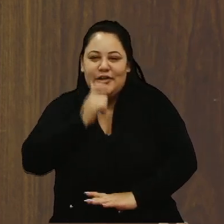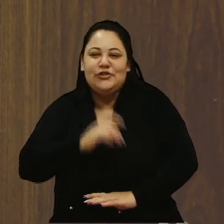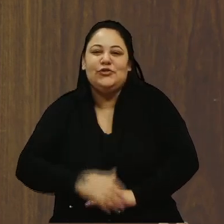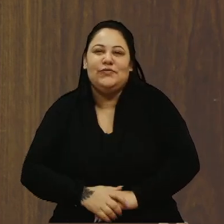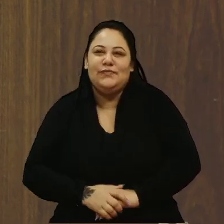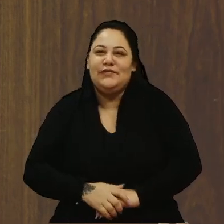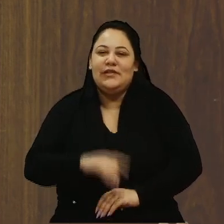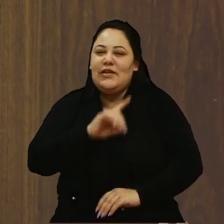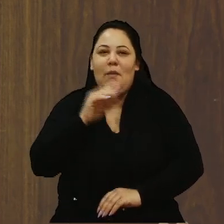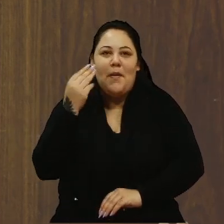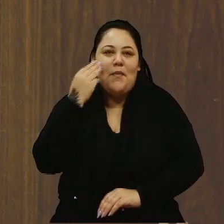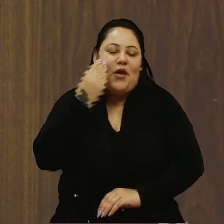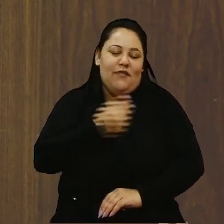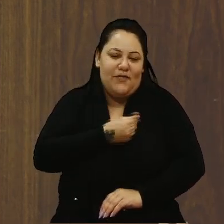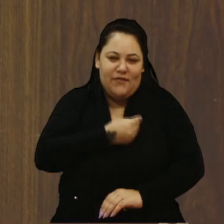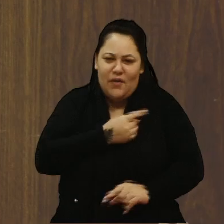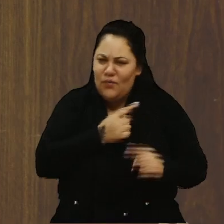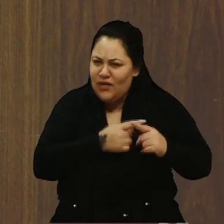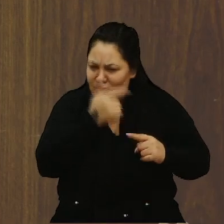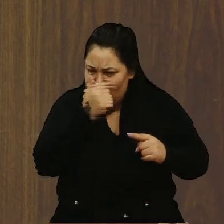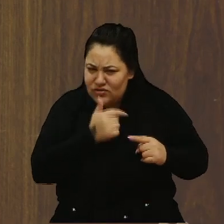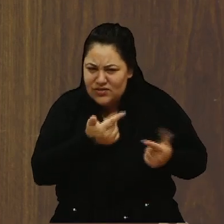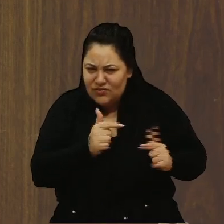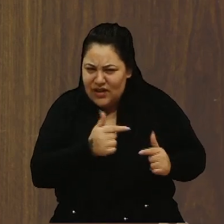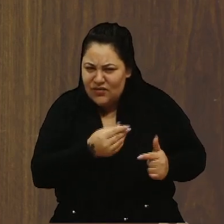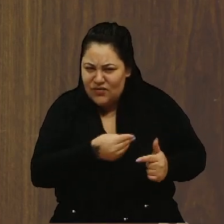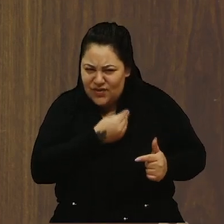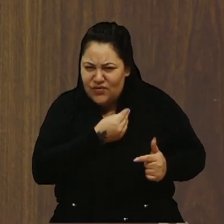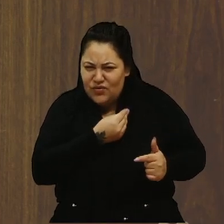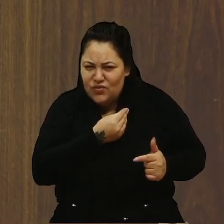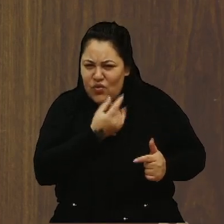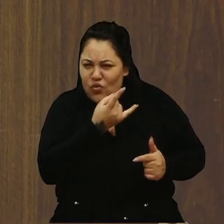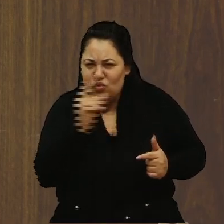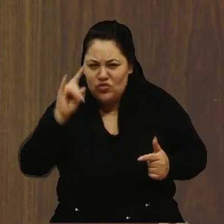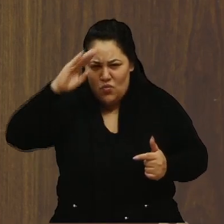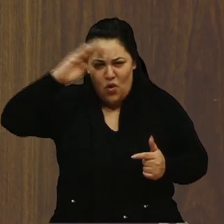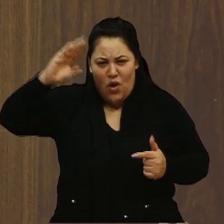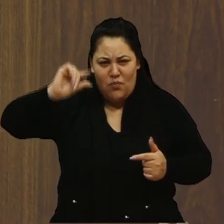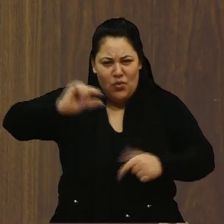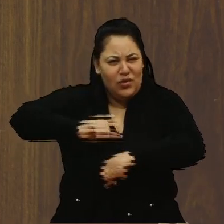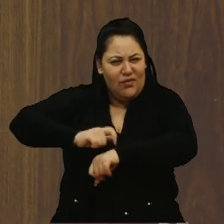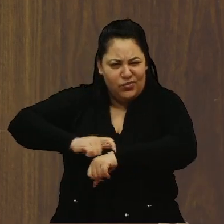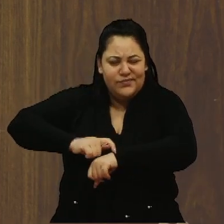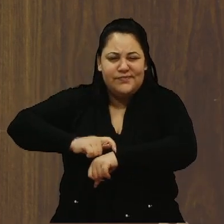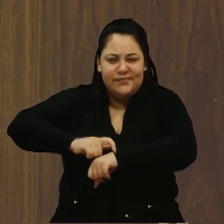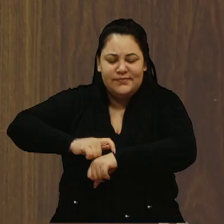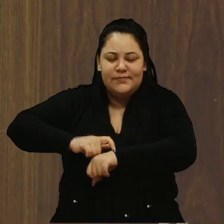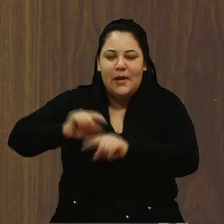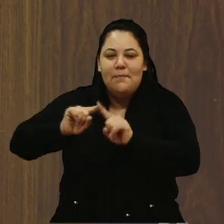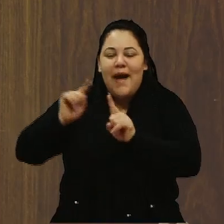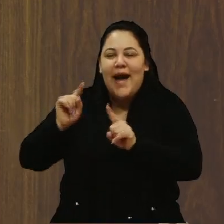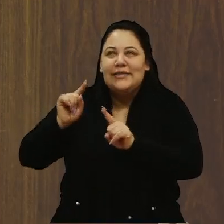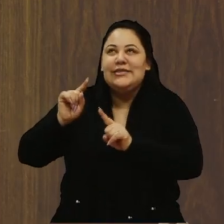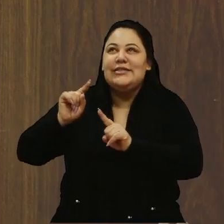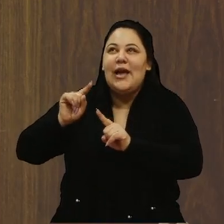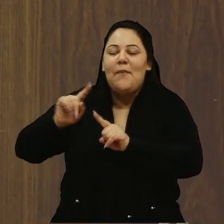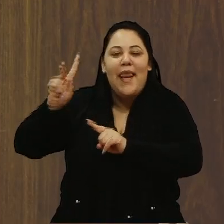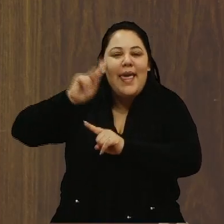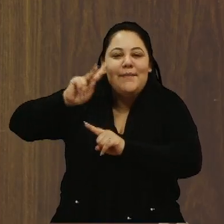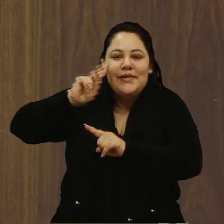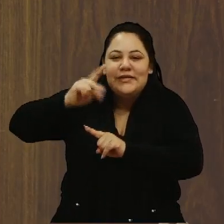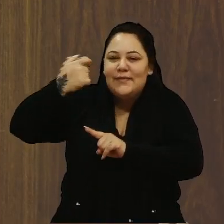uma memória viva, porque eu acho que não tem mais nenhum, né? Acho que o último pracinha faleceu há pouco tempo, mas é uma memória ali que precisa muito